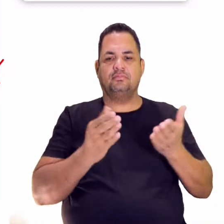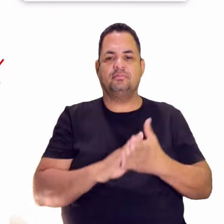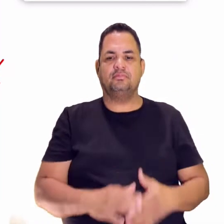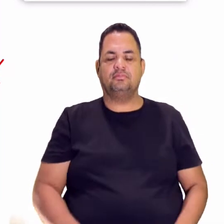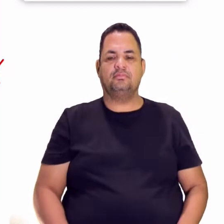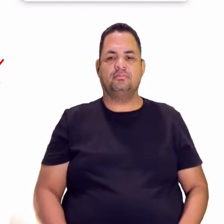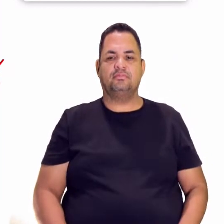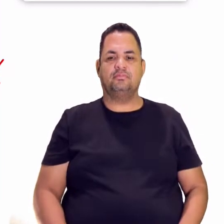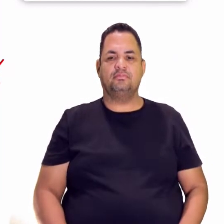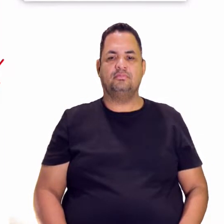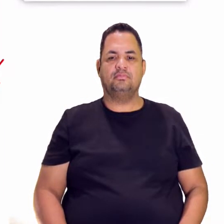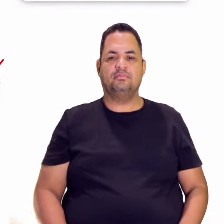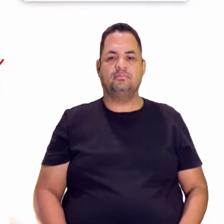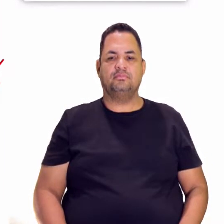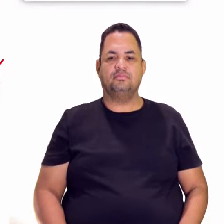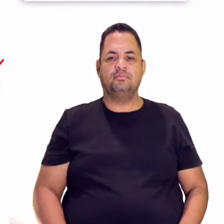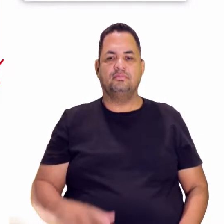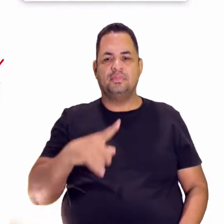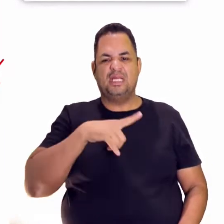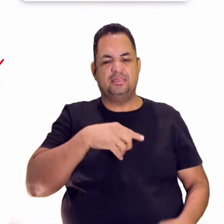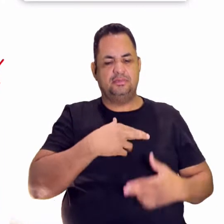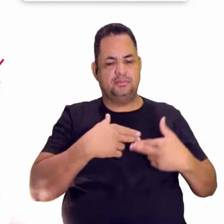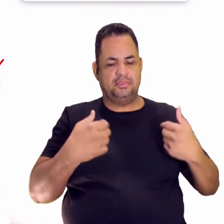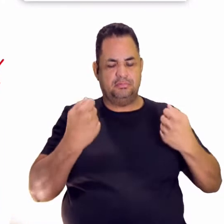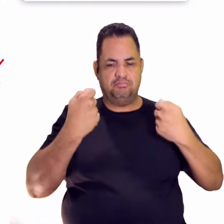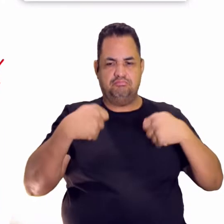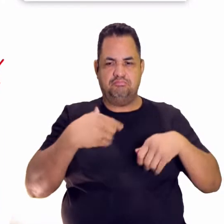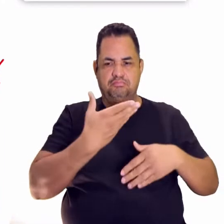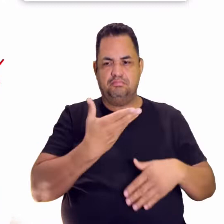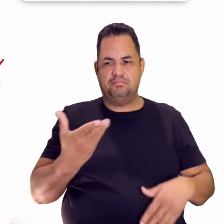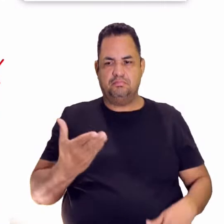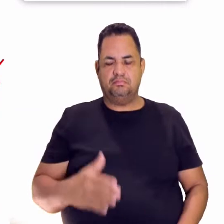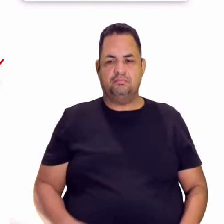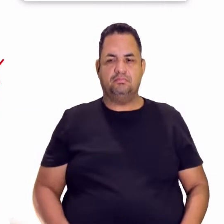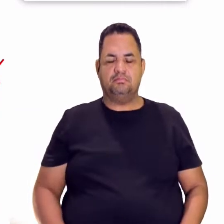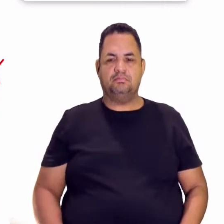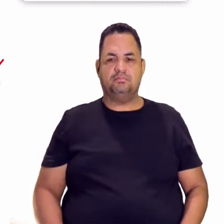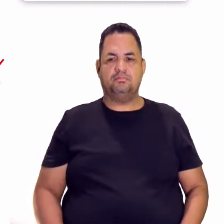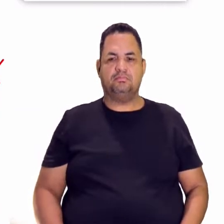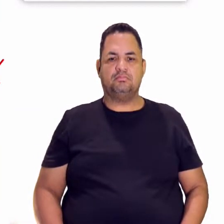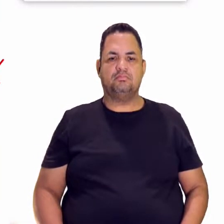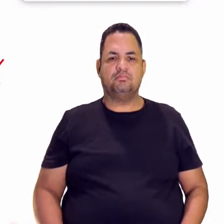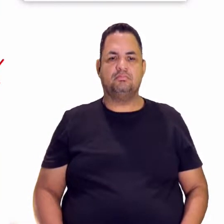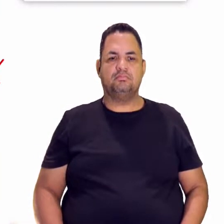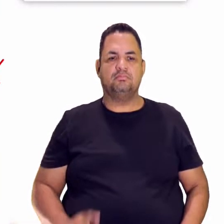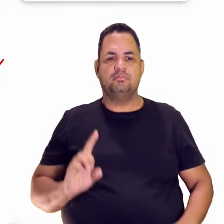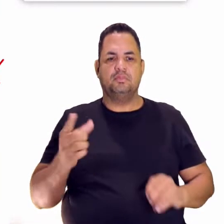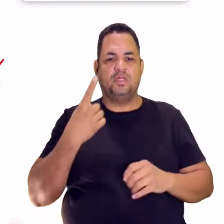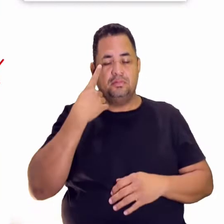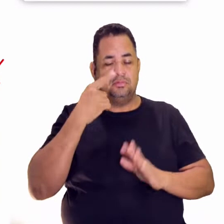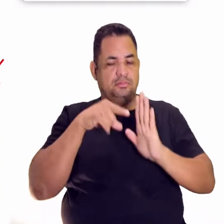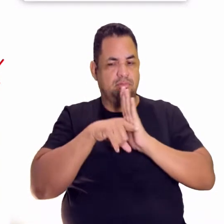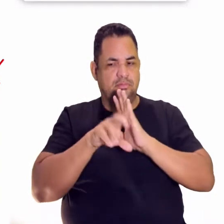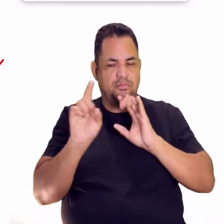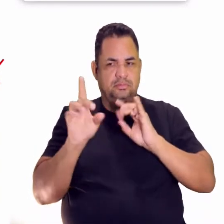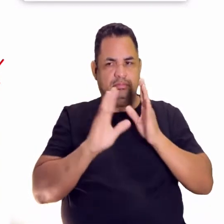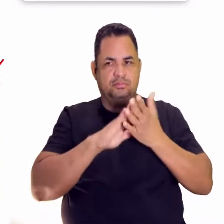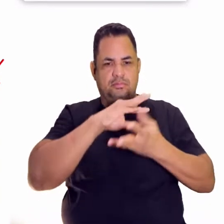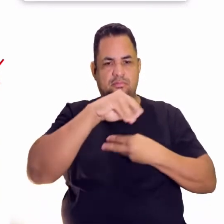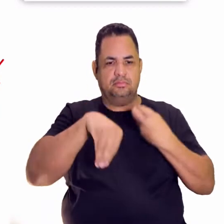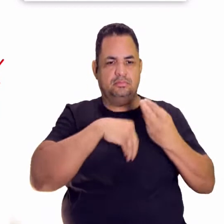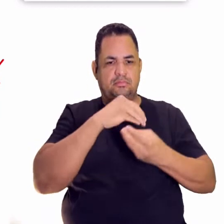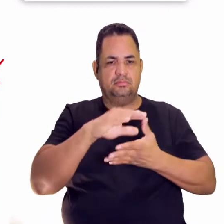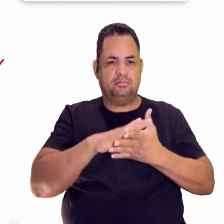grife, debaixo dela aí cabe muita coisa, né? Nós ainda vamos analisar melhor cada uma delas, e a mistura